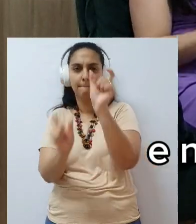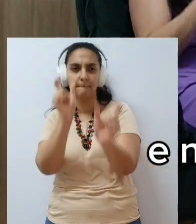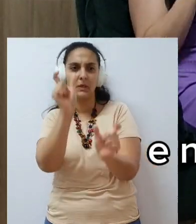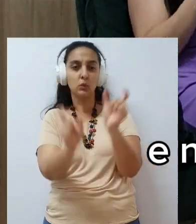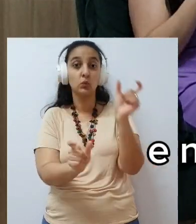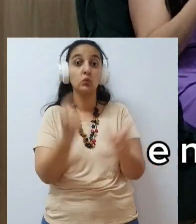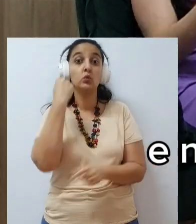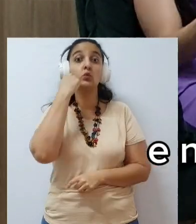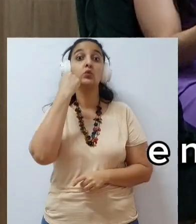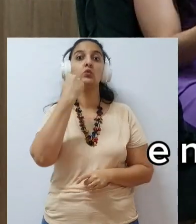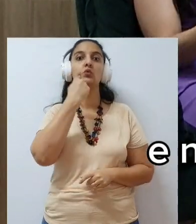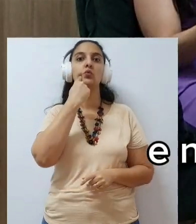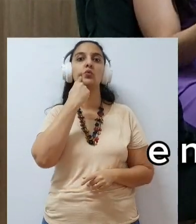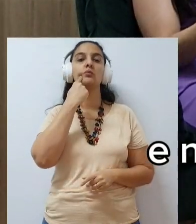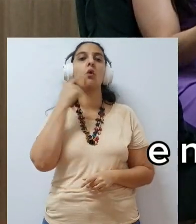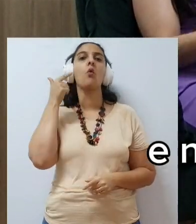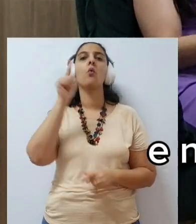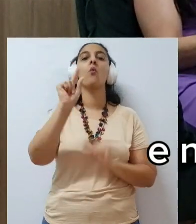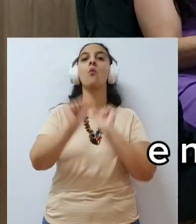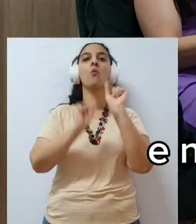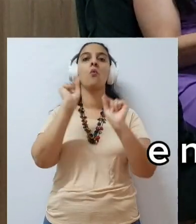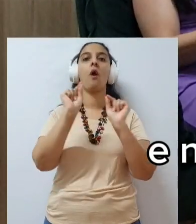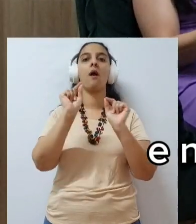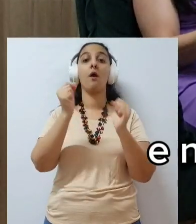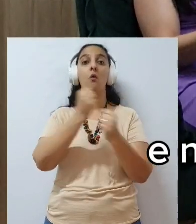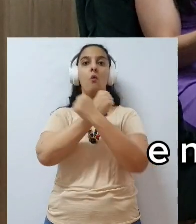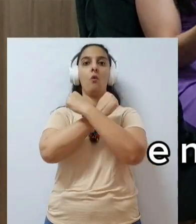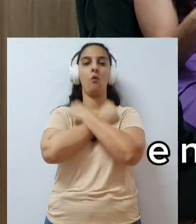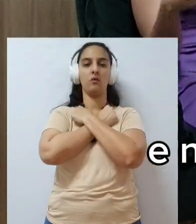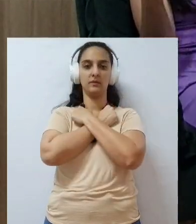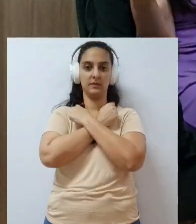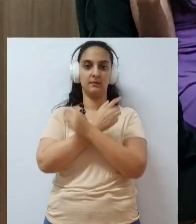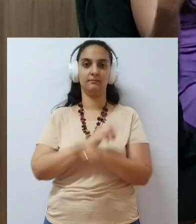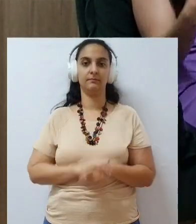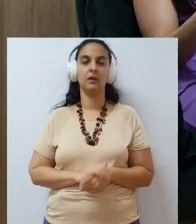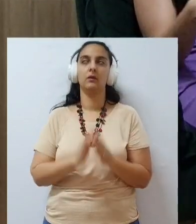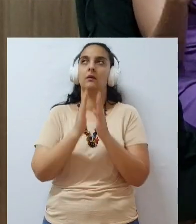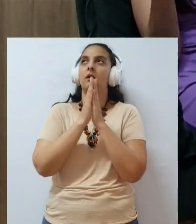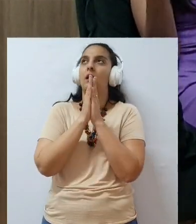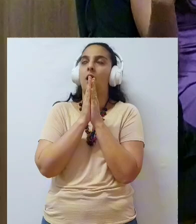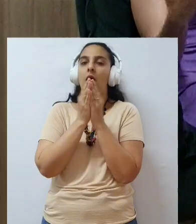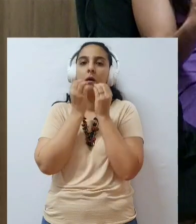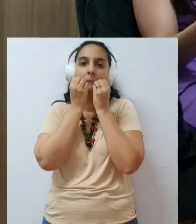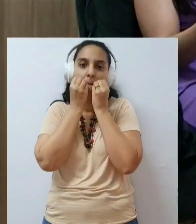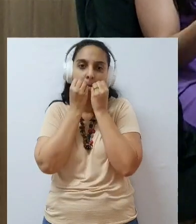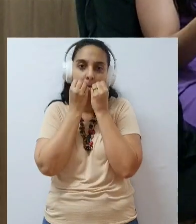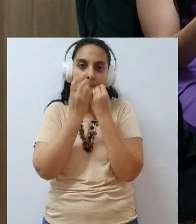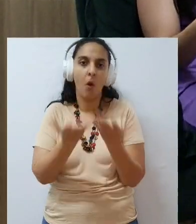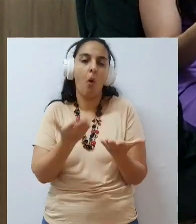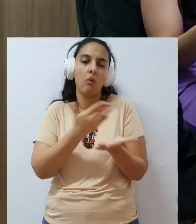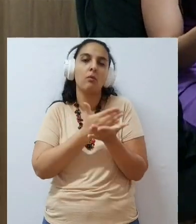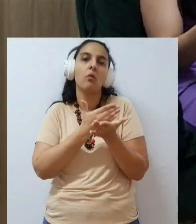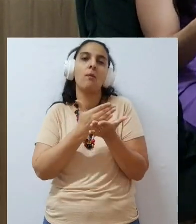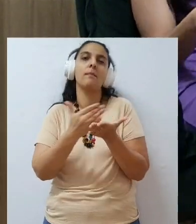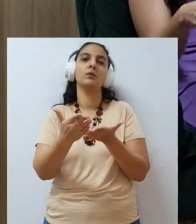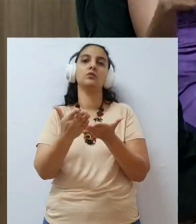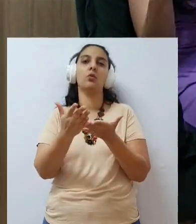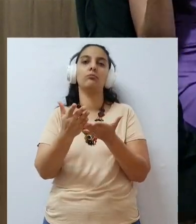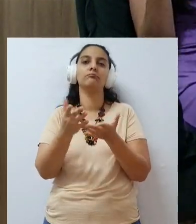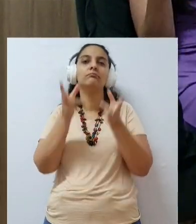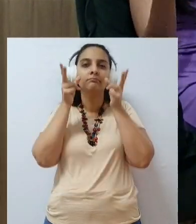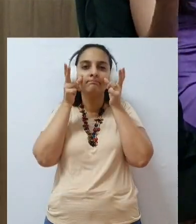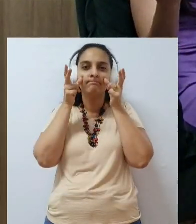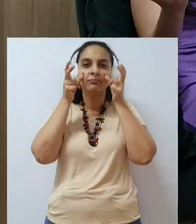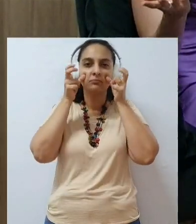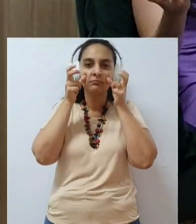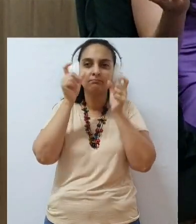nós vamos falar para vocês sobre o ganhador do Oscar, os participantes, os personagens surdos. E o que